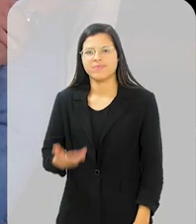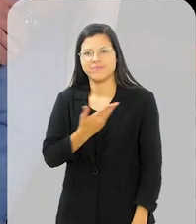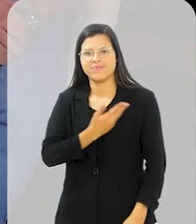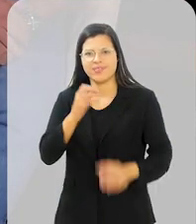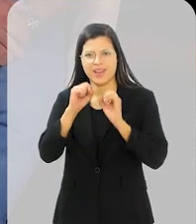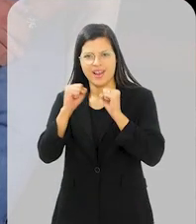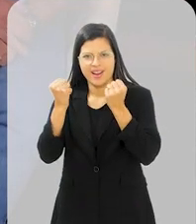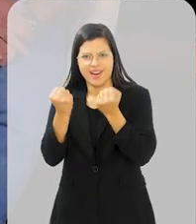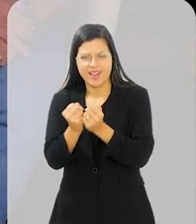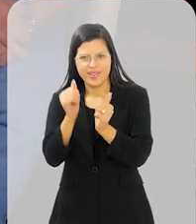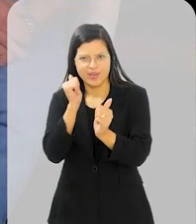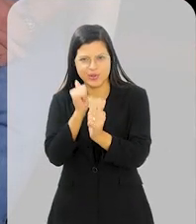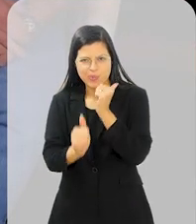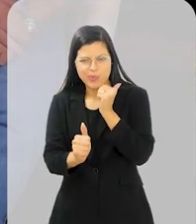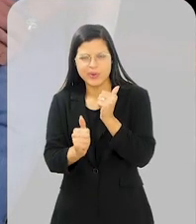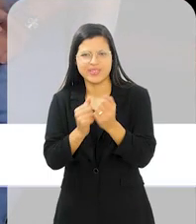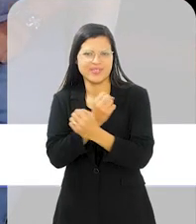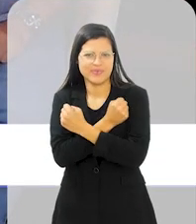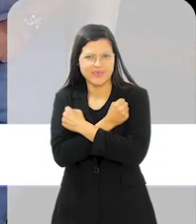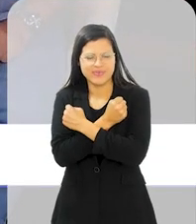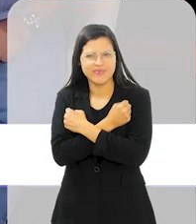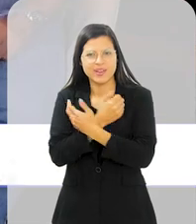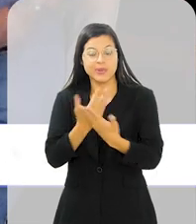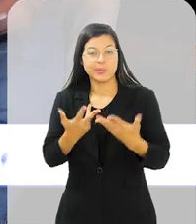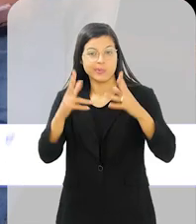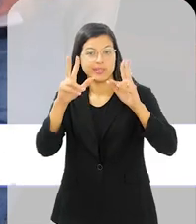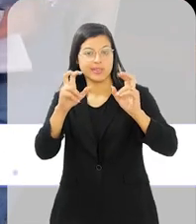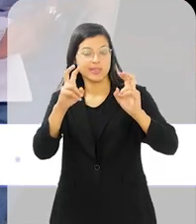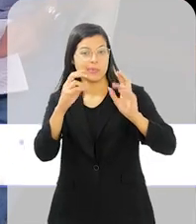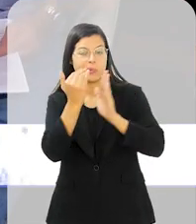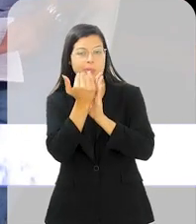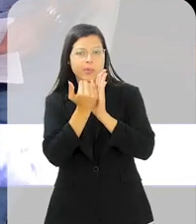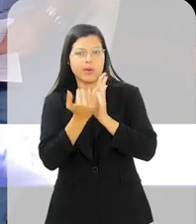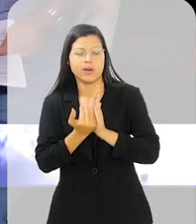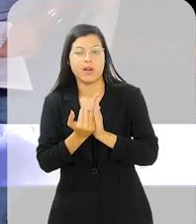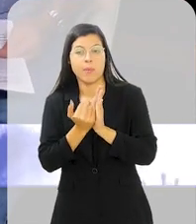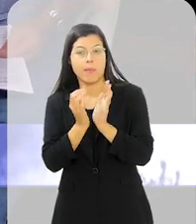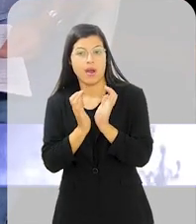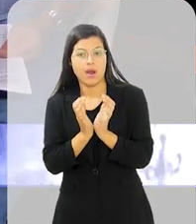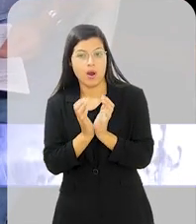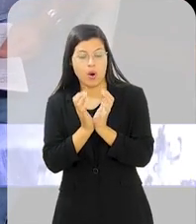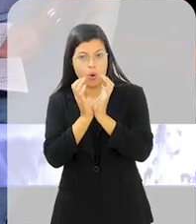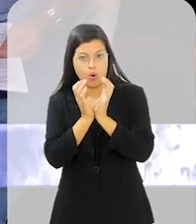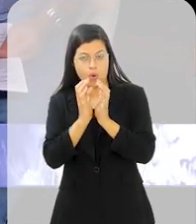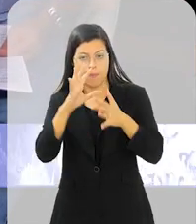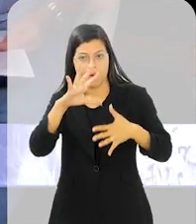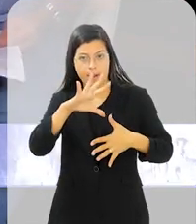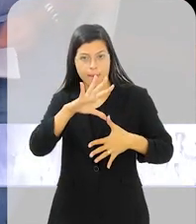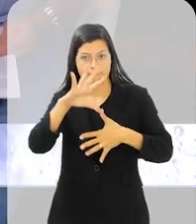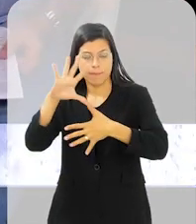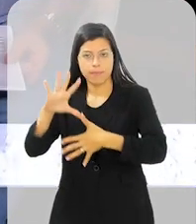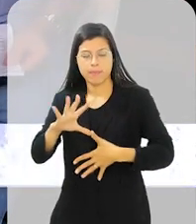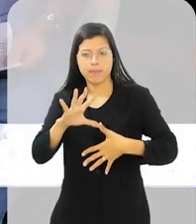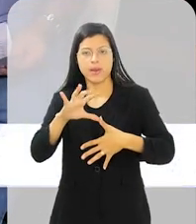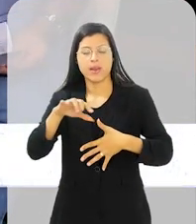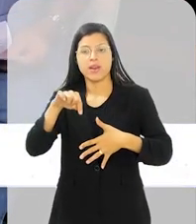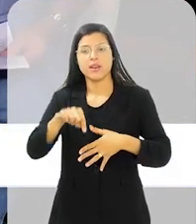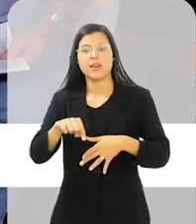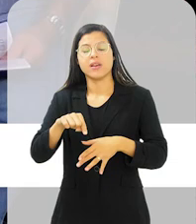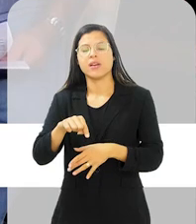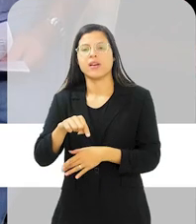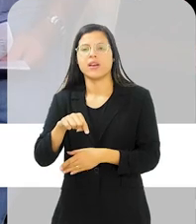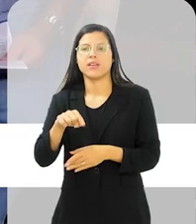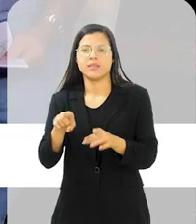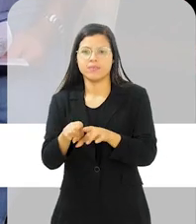Alô, amigos do Arena Esportiva, aquele abraço. O tema do programa, a Copa América e o vexame que a seleção